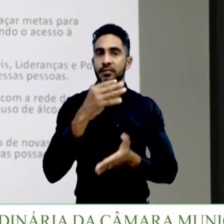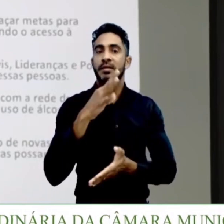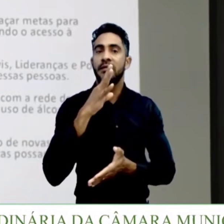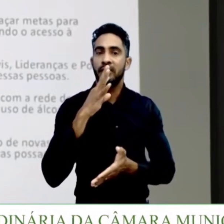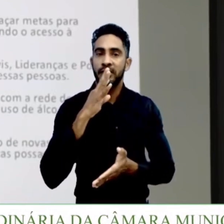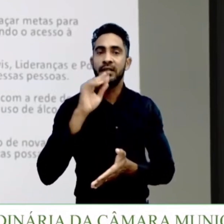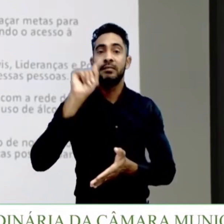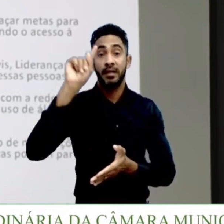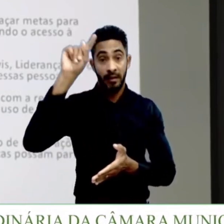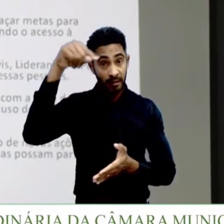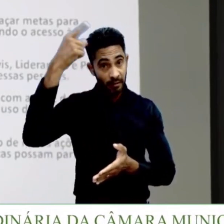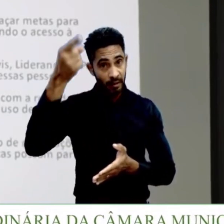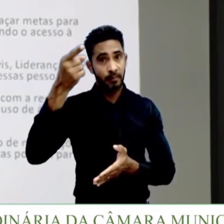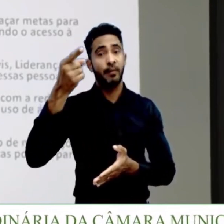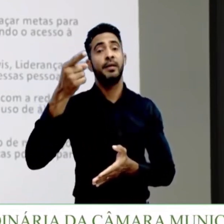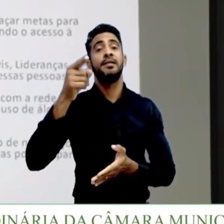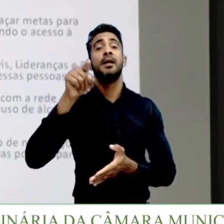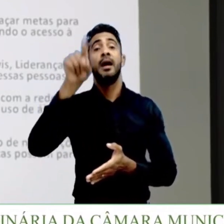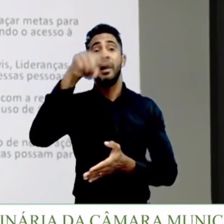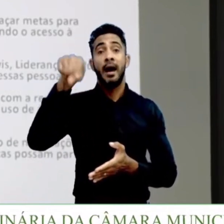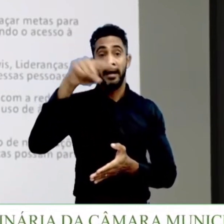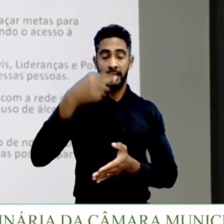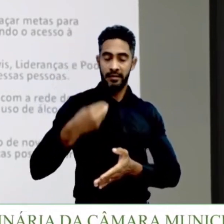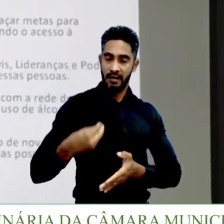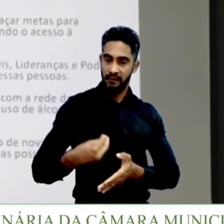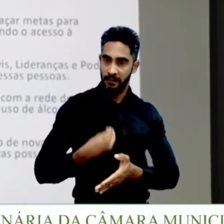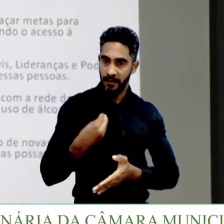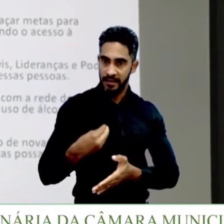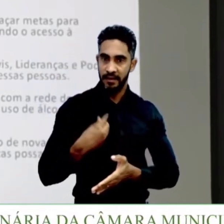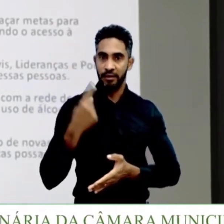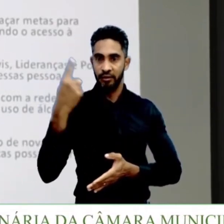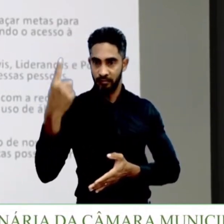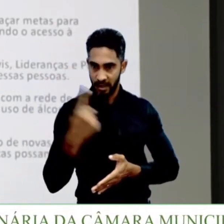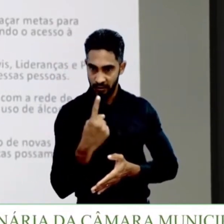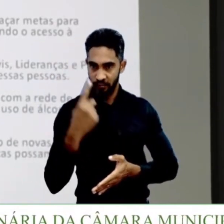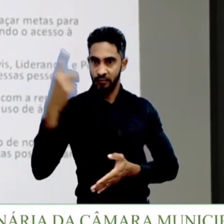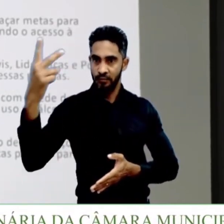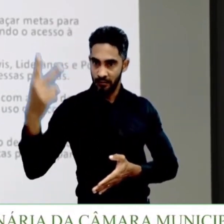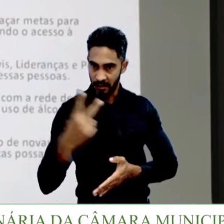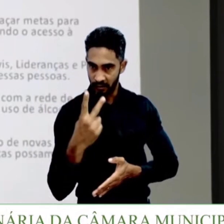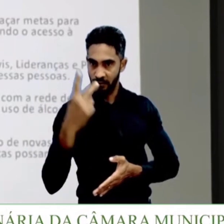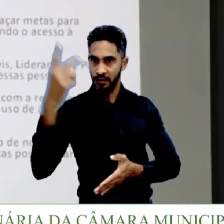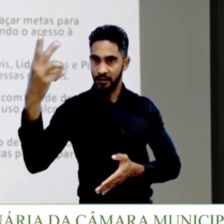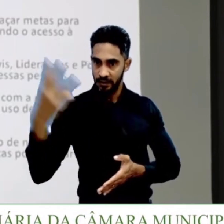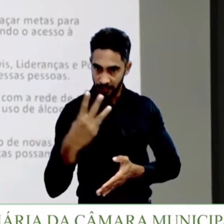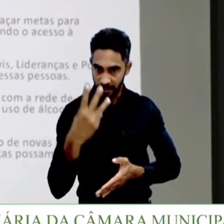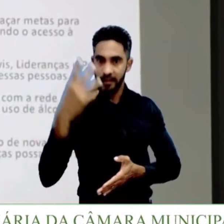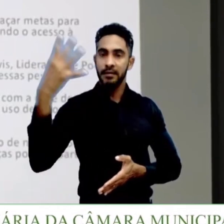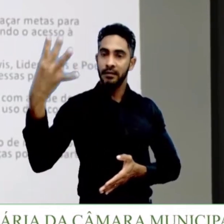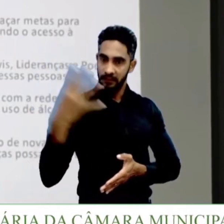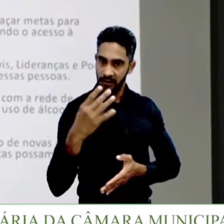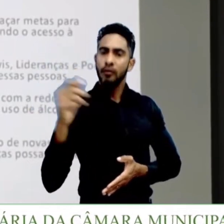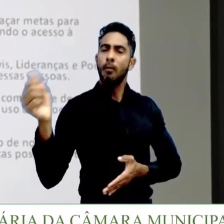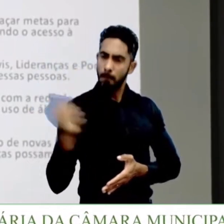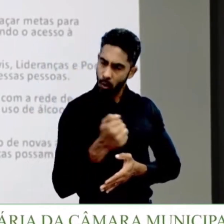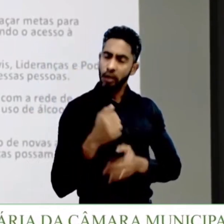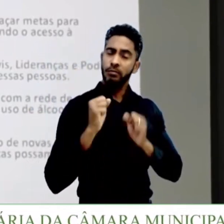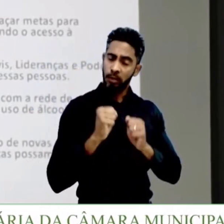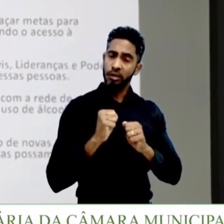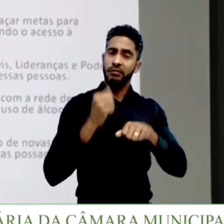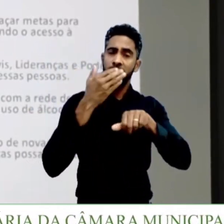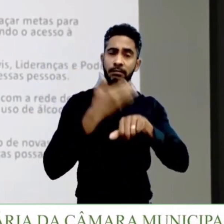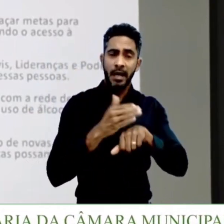que da próxima vez, aquele que estavam trazer mais um, quem tem conhecimento, tiver interesse, pode participar. E